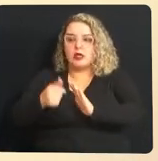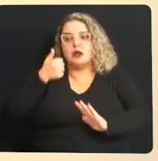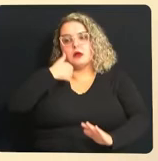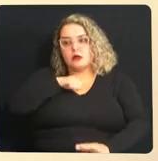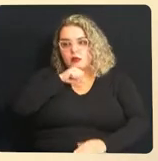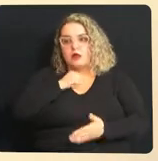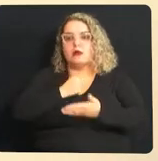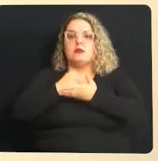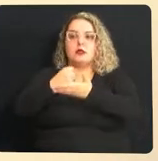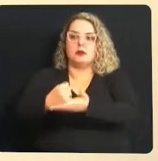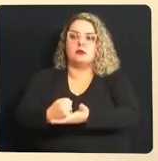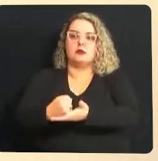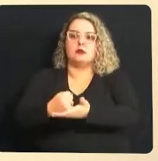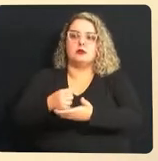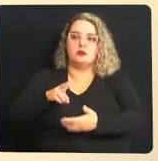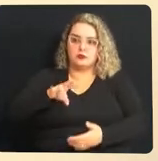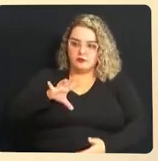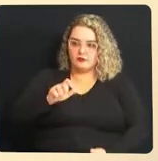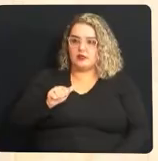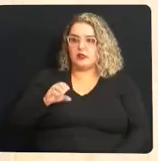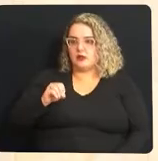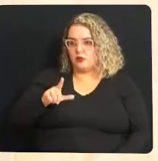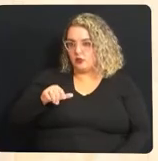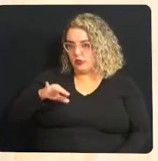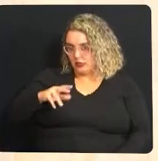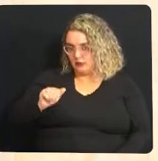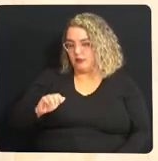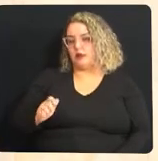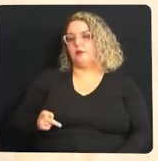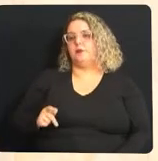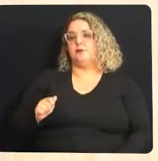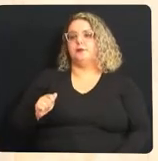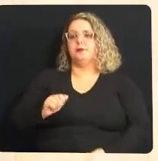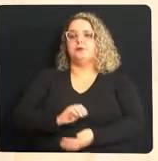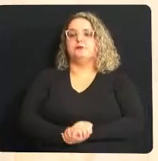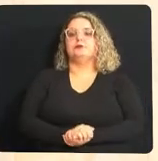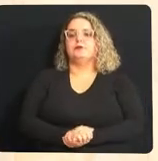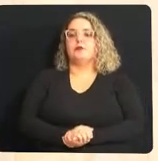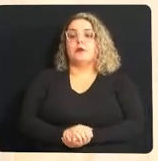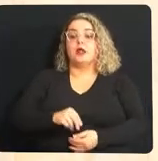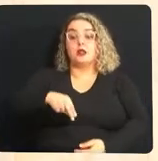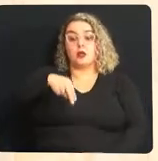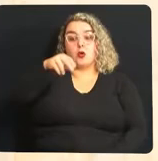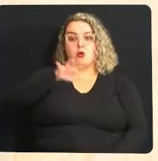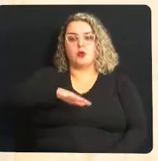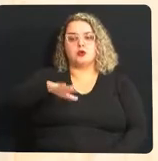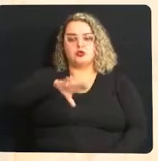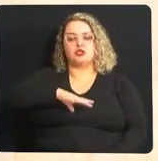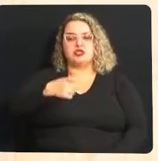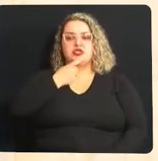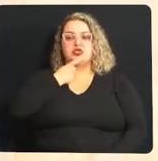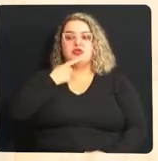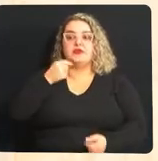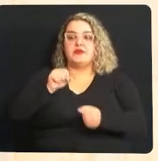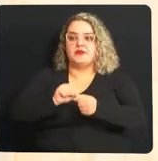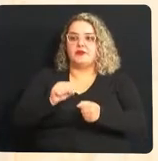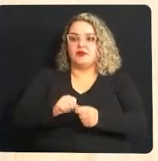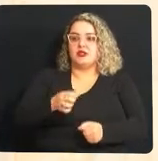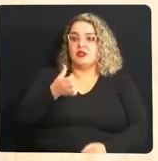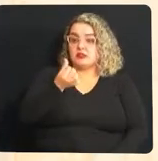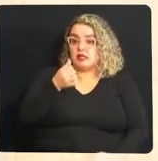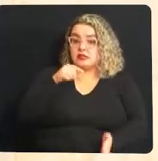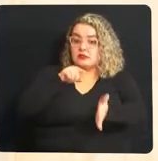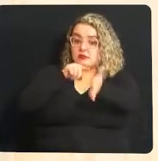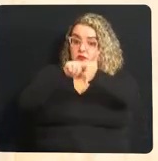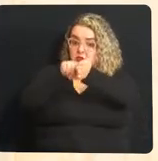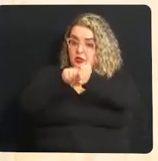mães levem seu filho dentro do Vila Olímpia mesmo. A Vila Olímpia fica na região norte de Campinas. O vereador fez